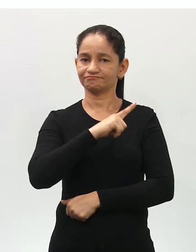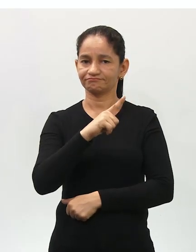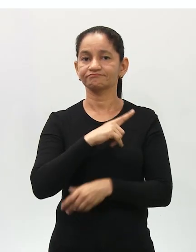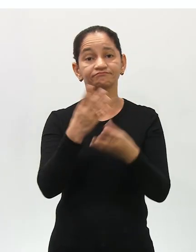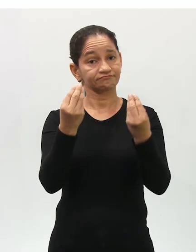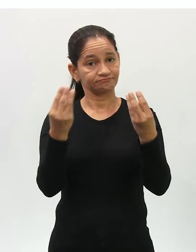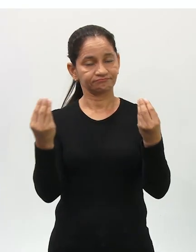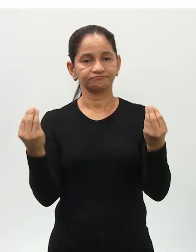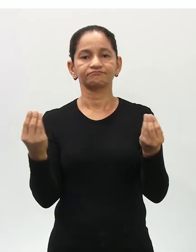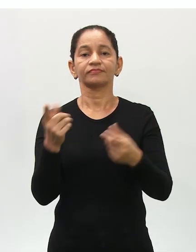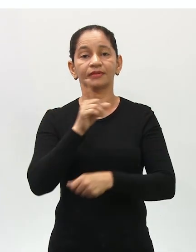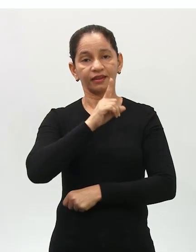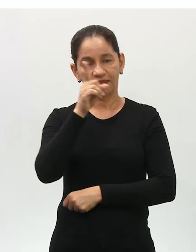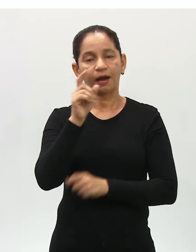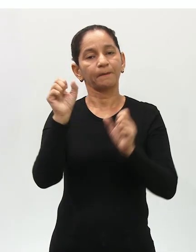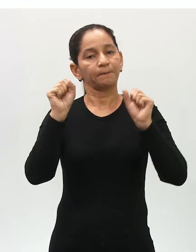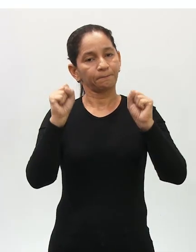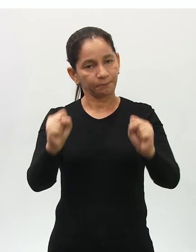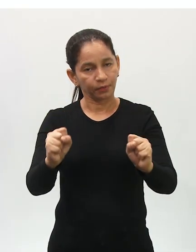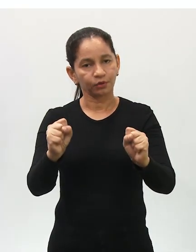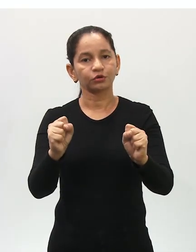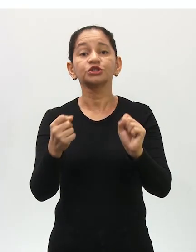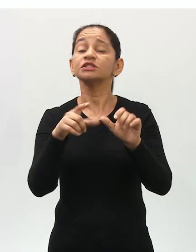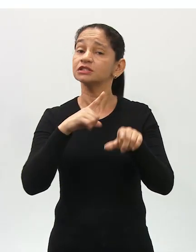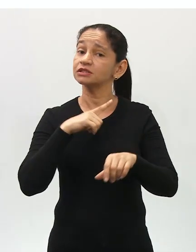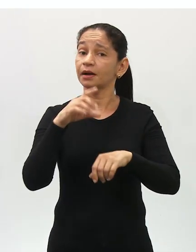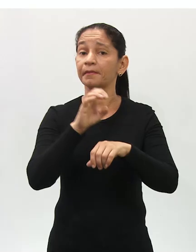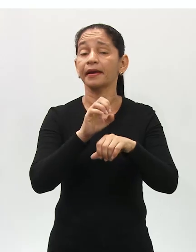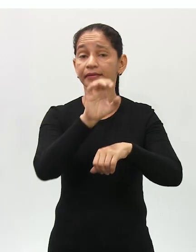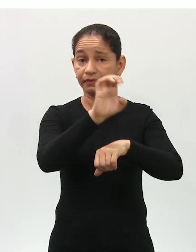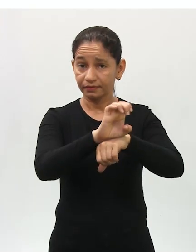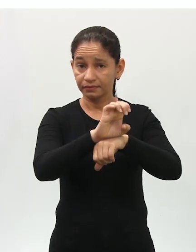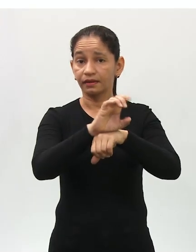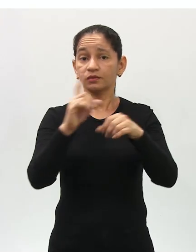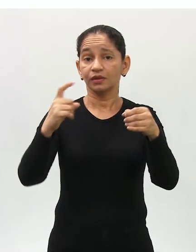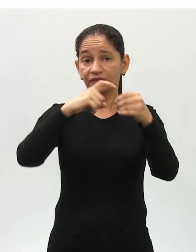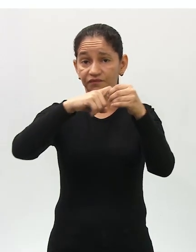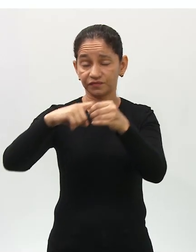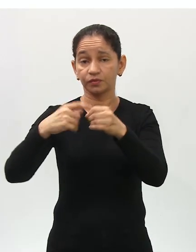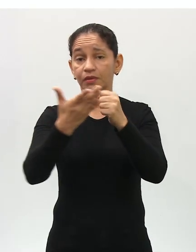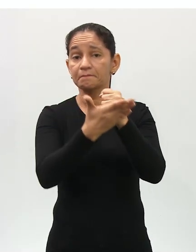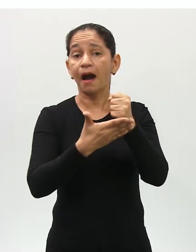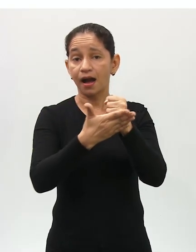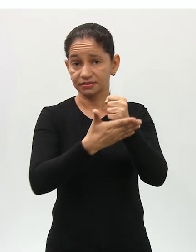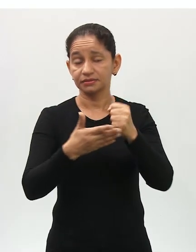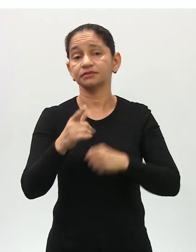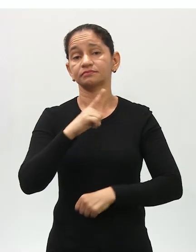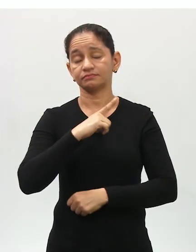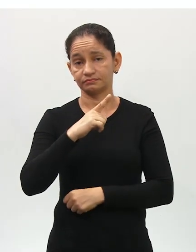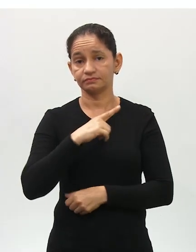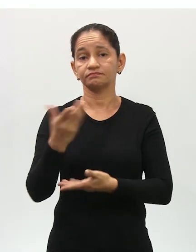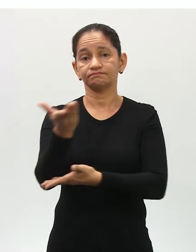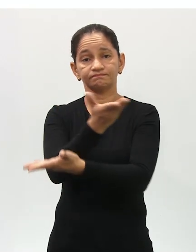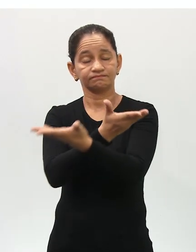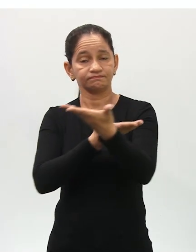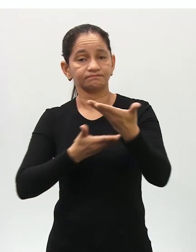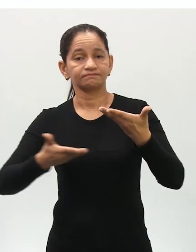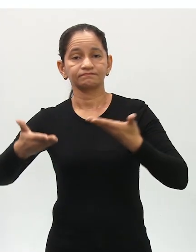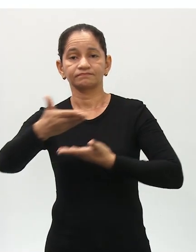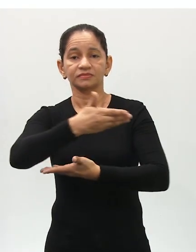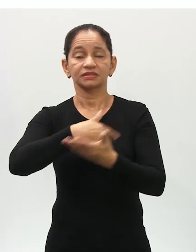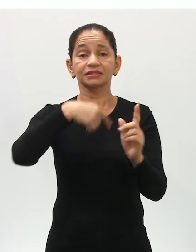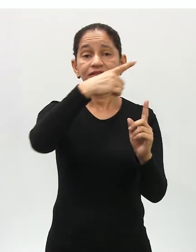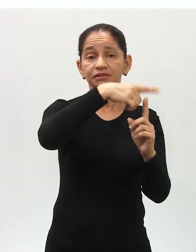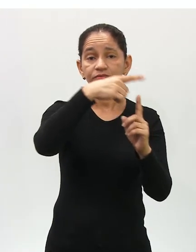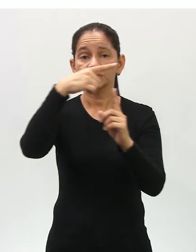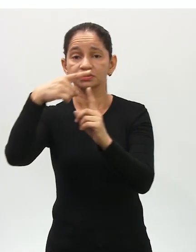também as empresas que têm, né, estatais, que também têm as suas receitas. Aqui as transferências de